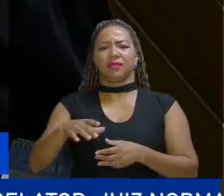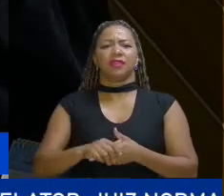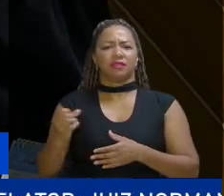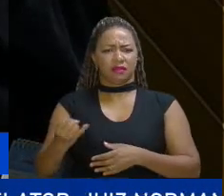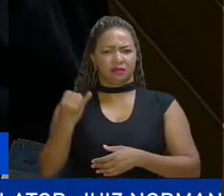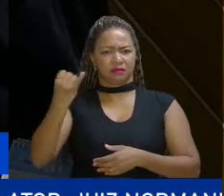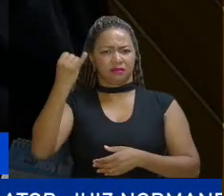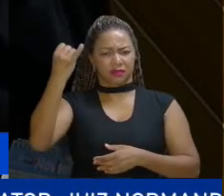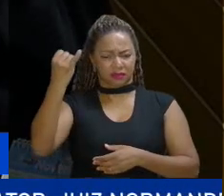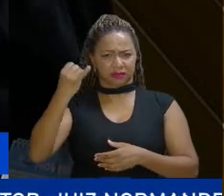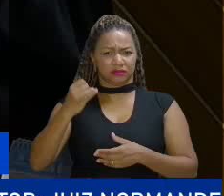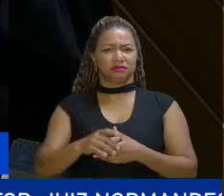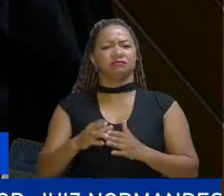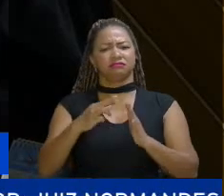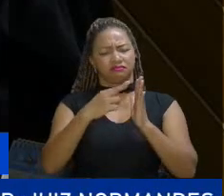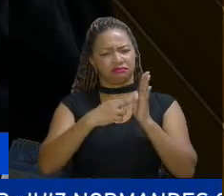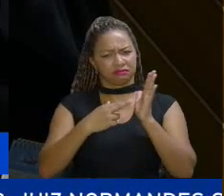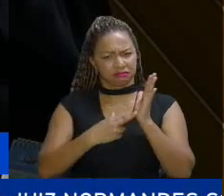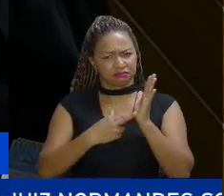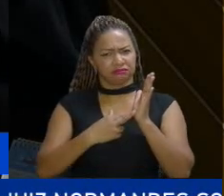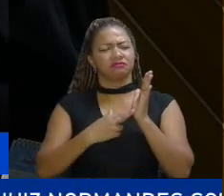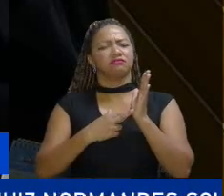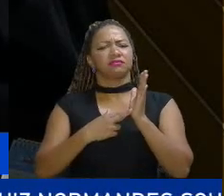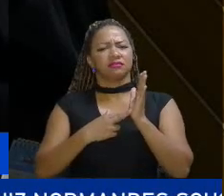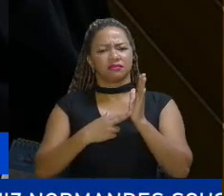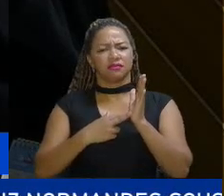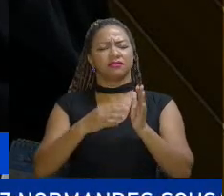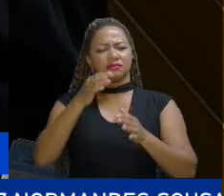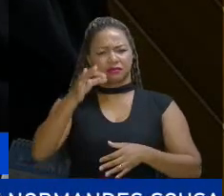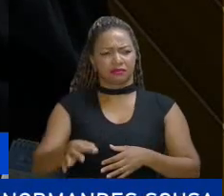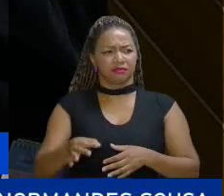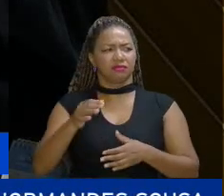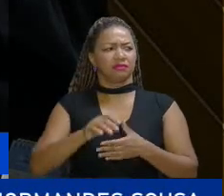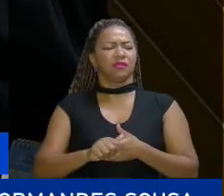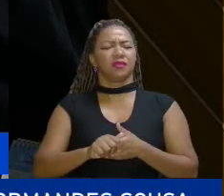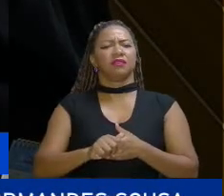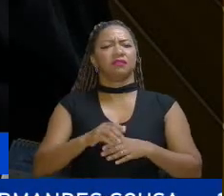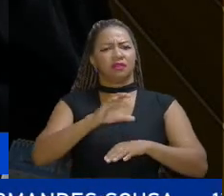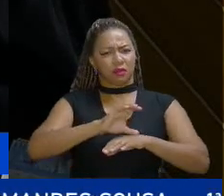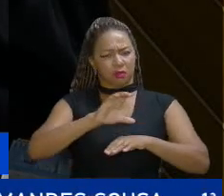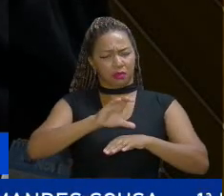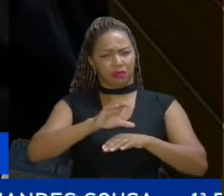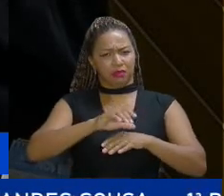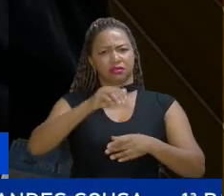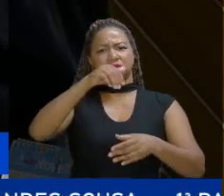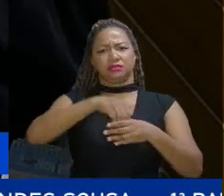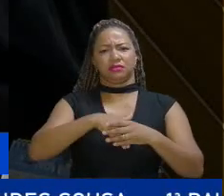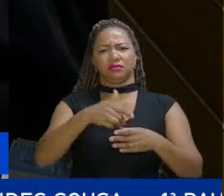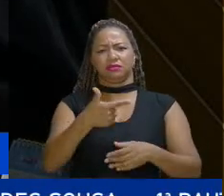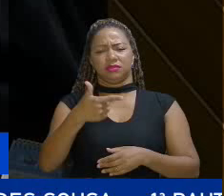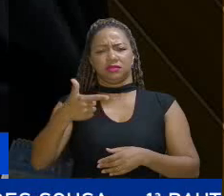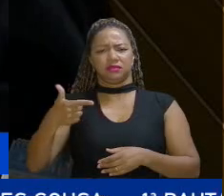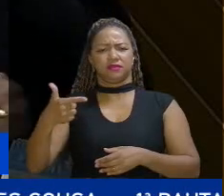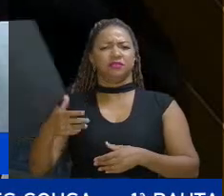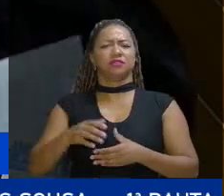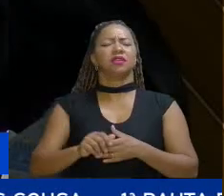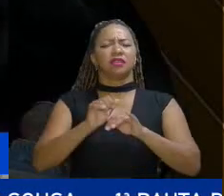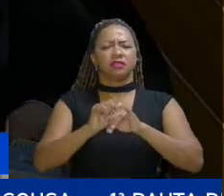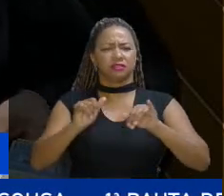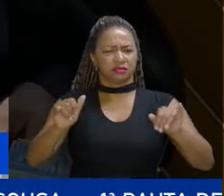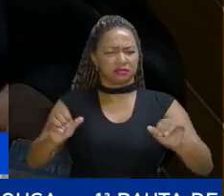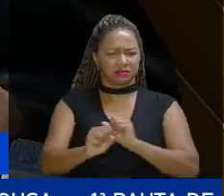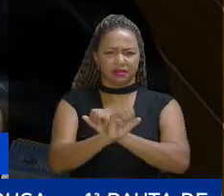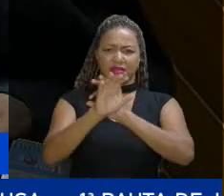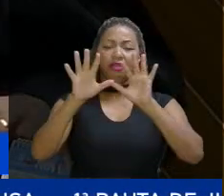necessário realizar tal procedimento para dar efetividade ao que dispõe o Código Eleitoral no artigo 222. E